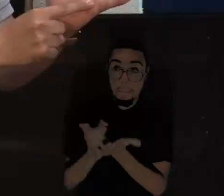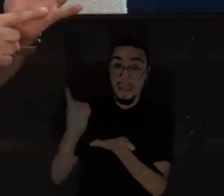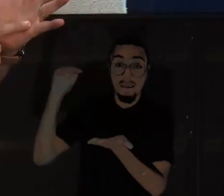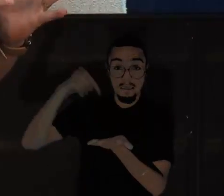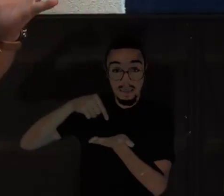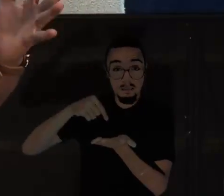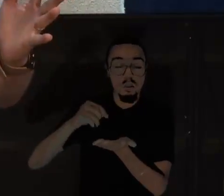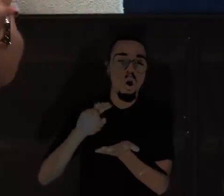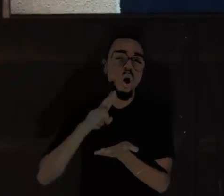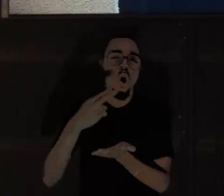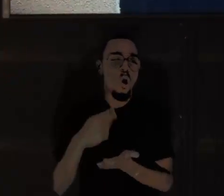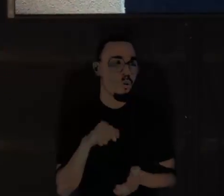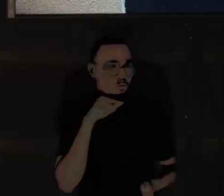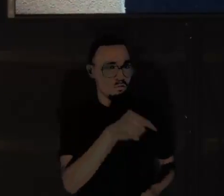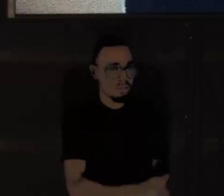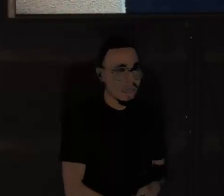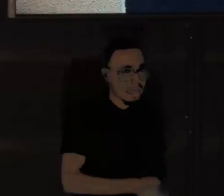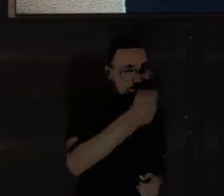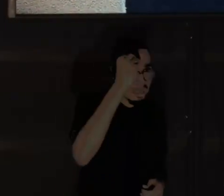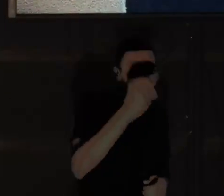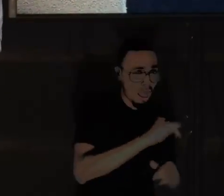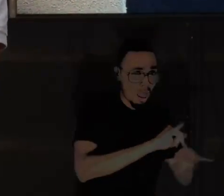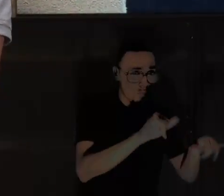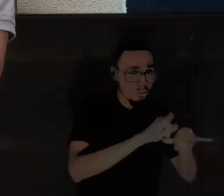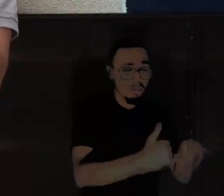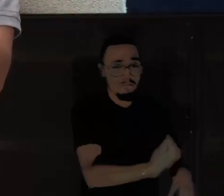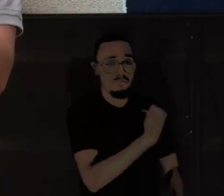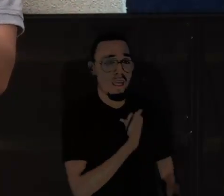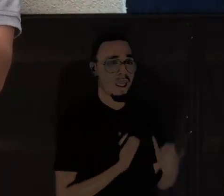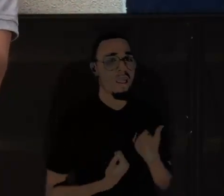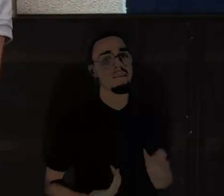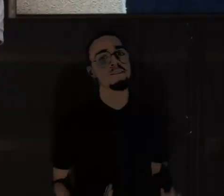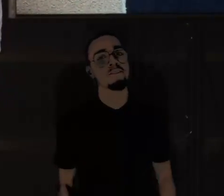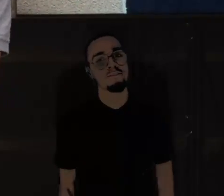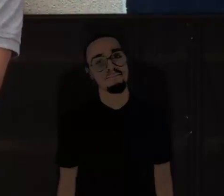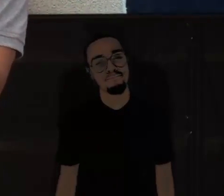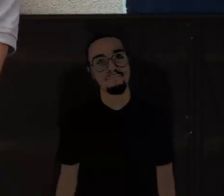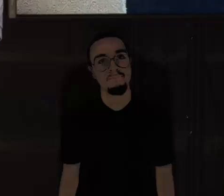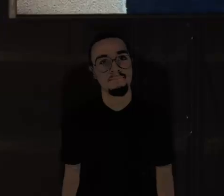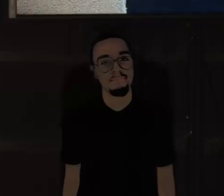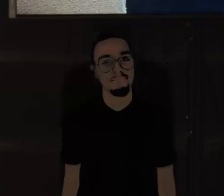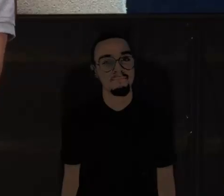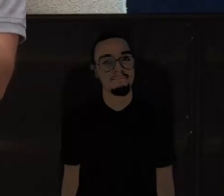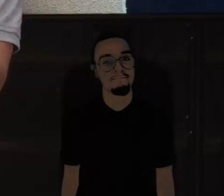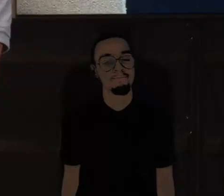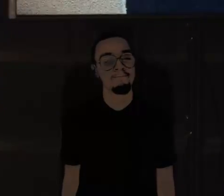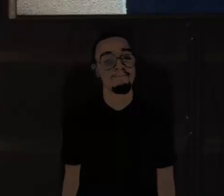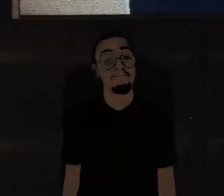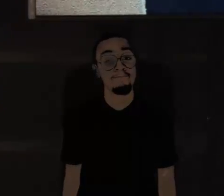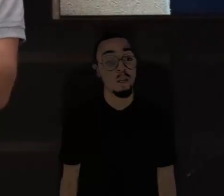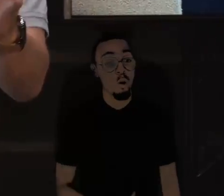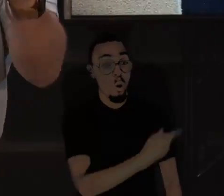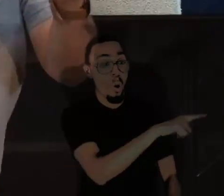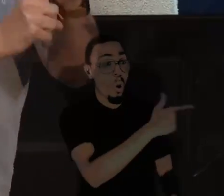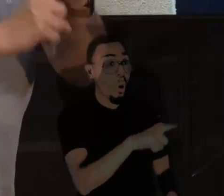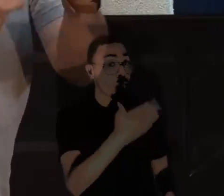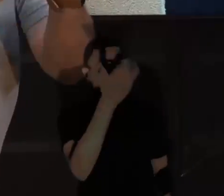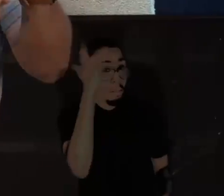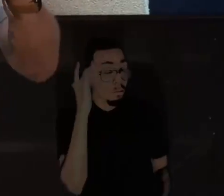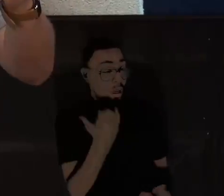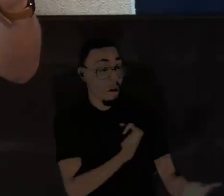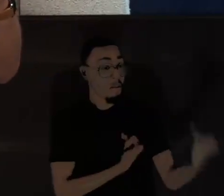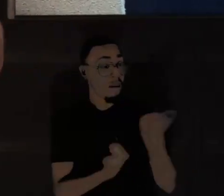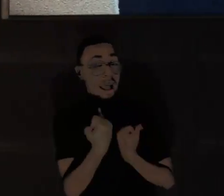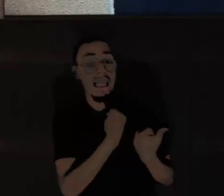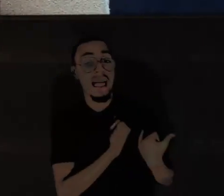sou contigo, mas o que você carrega, o que estão dizendo aí fora? Sobre sua vida, sobre sua família, sobre seu futuro? Cadê a